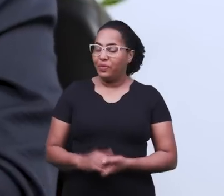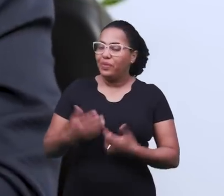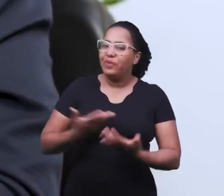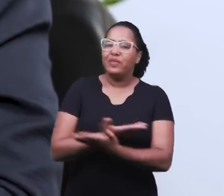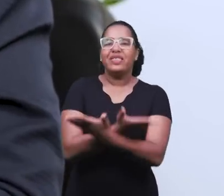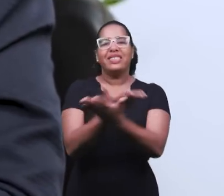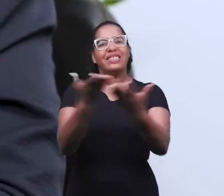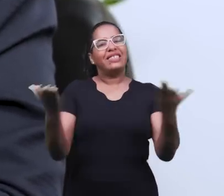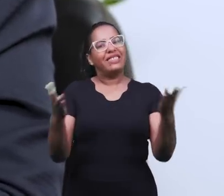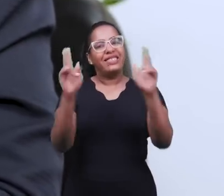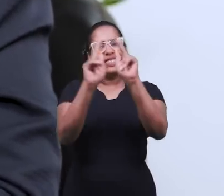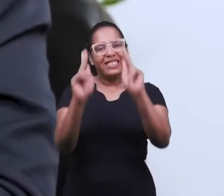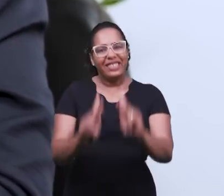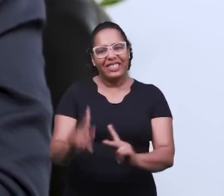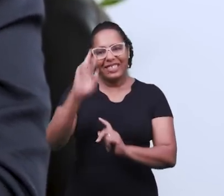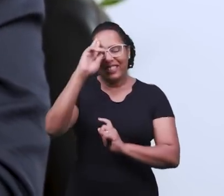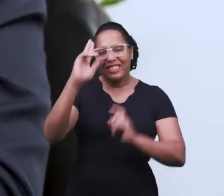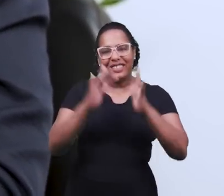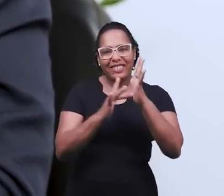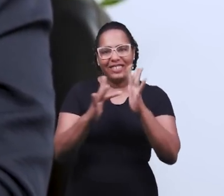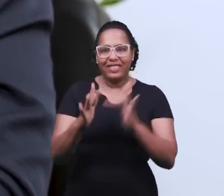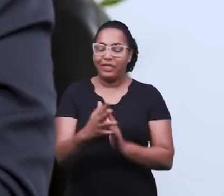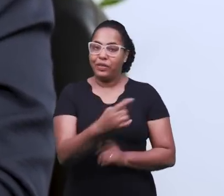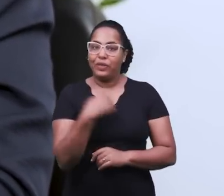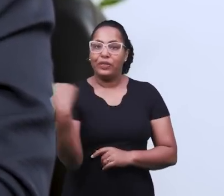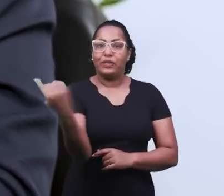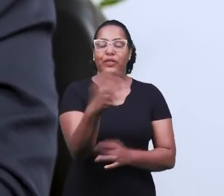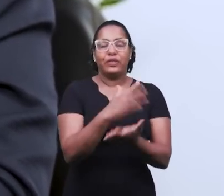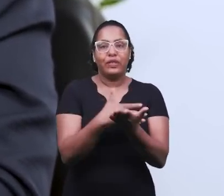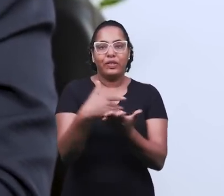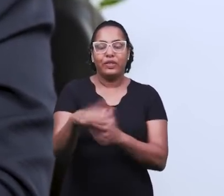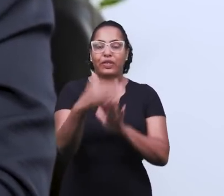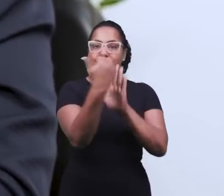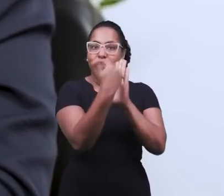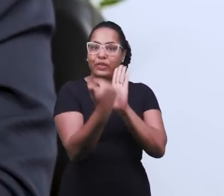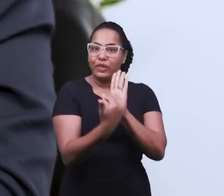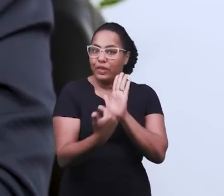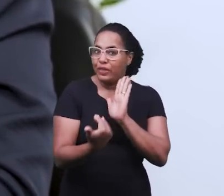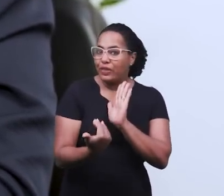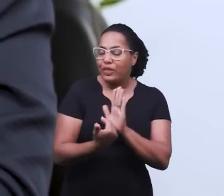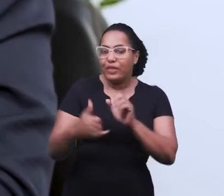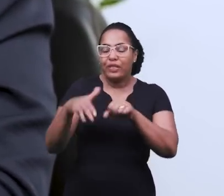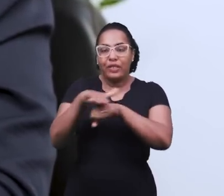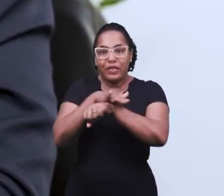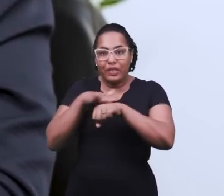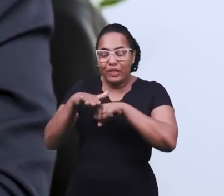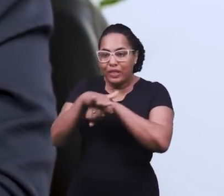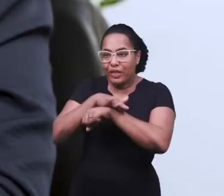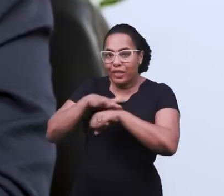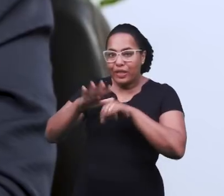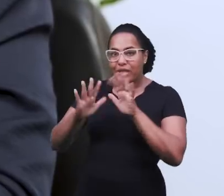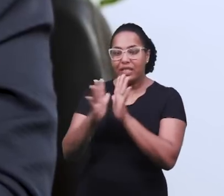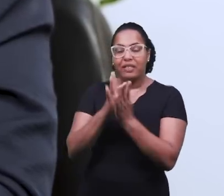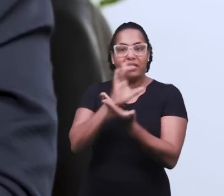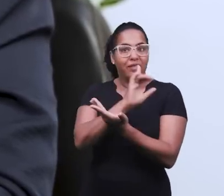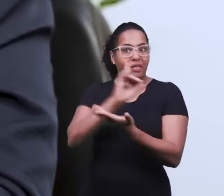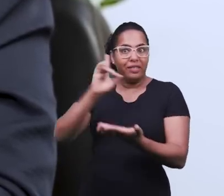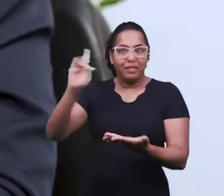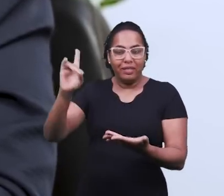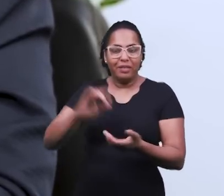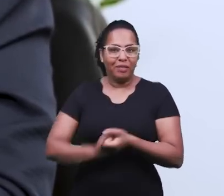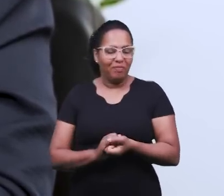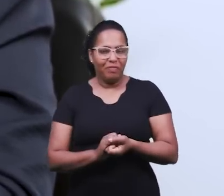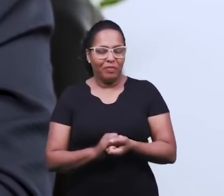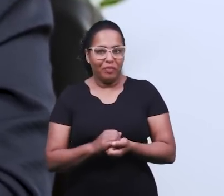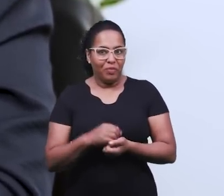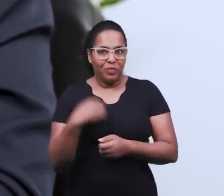Eu saúdo a todos com a paz do Senhor Jesus. Nós estamos começando mais uma edição do programa Conversas Bíblicas. E olha, a gente tem